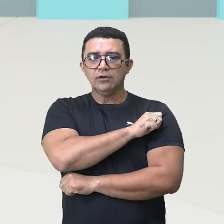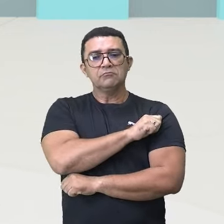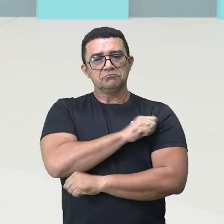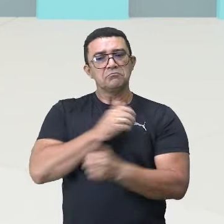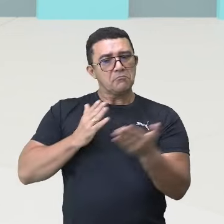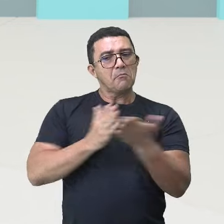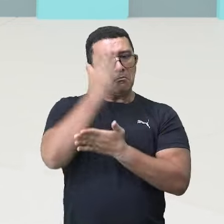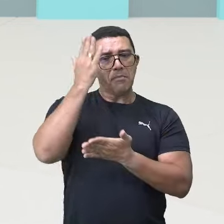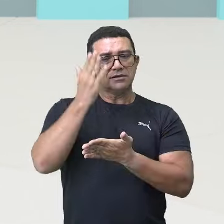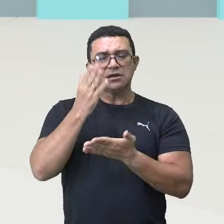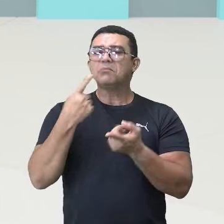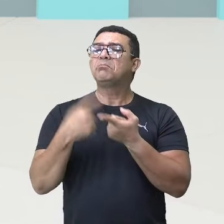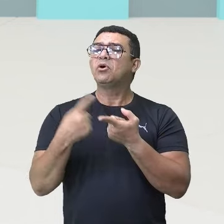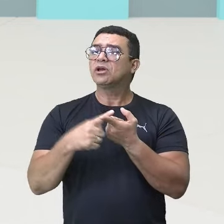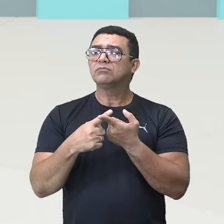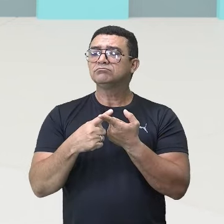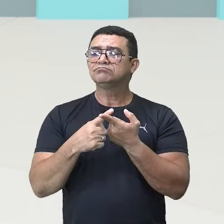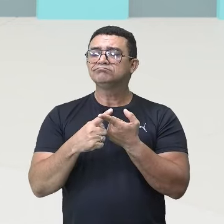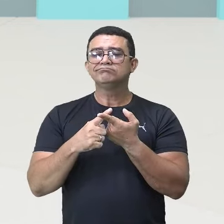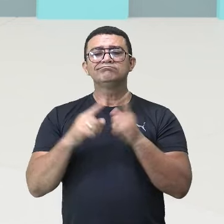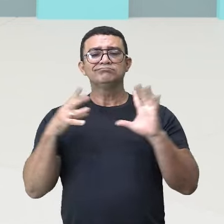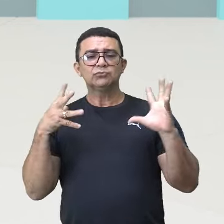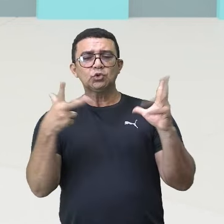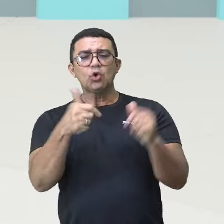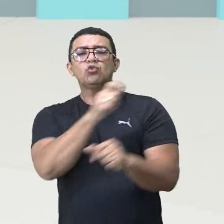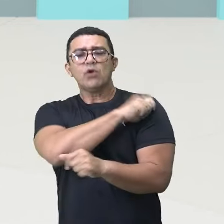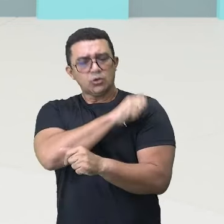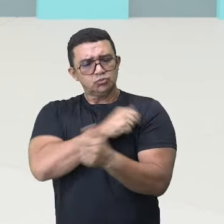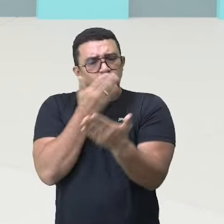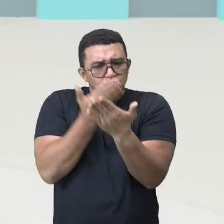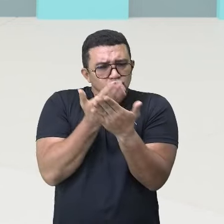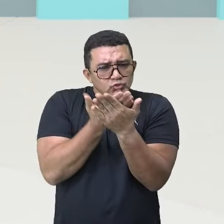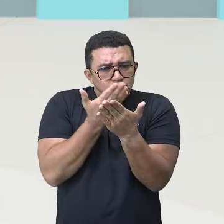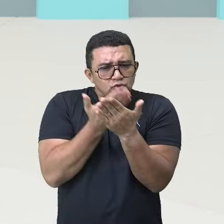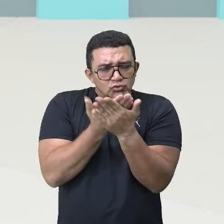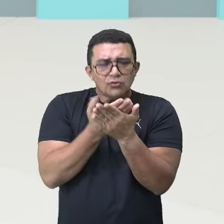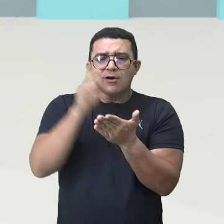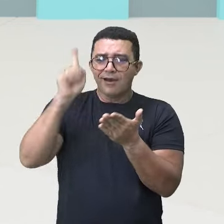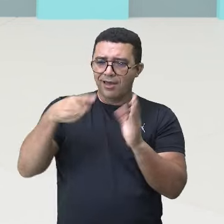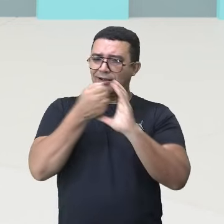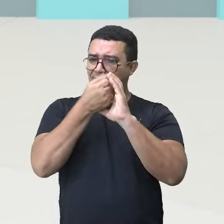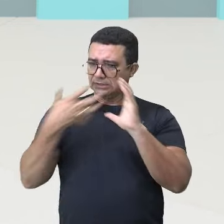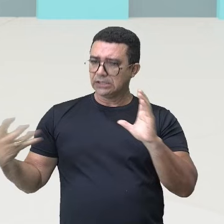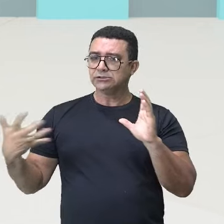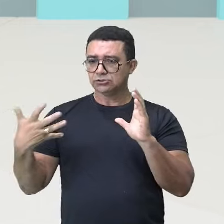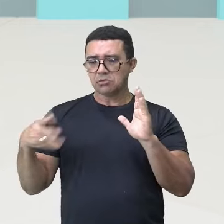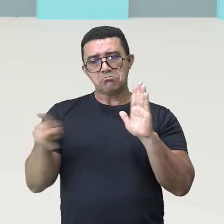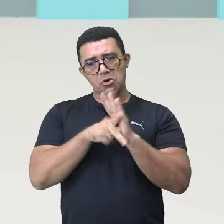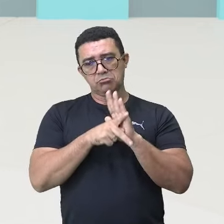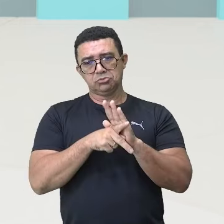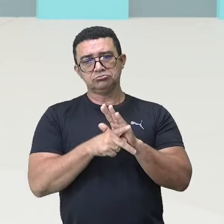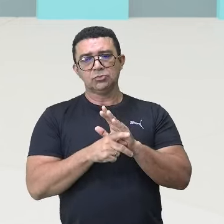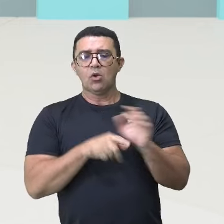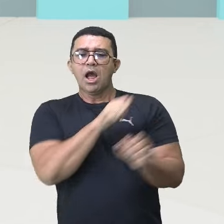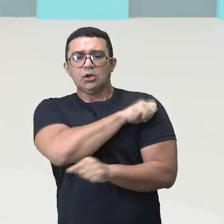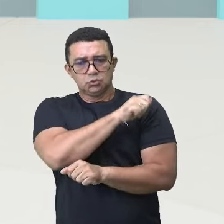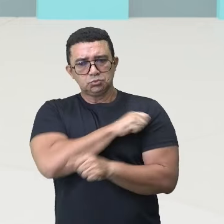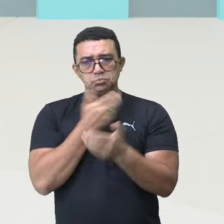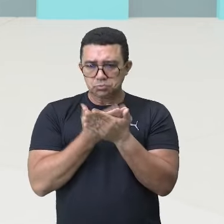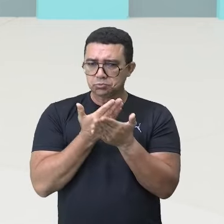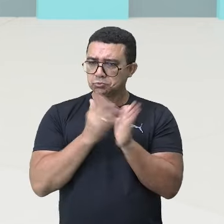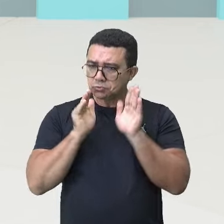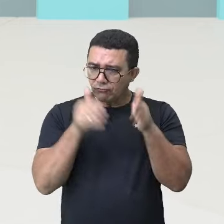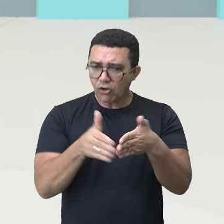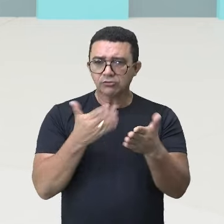alunos vão passar porque todos eles estudam eles têm essa característica de estudar são alunos estudantes